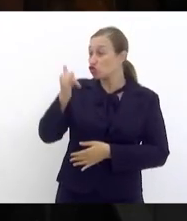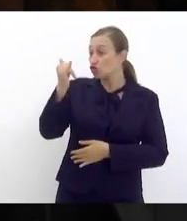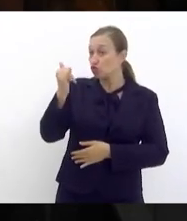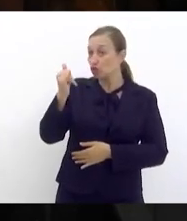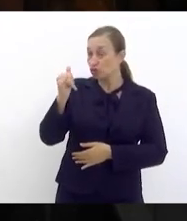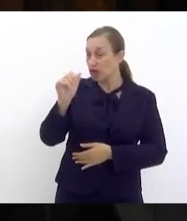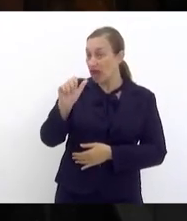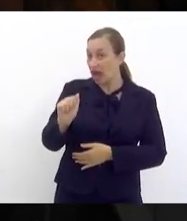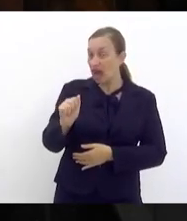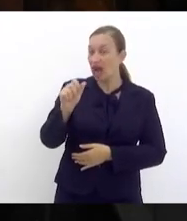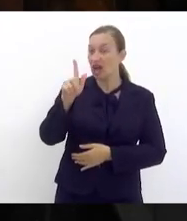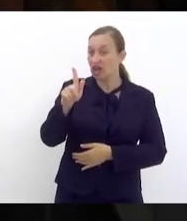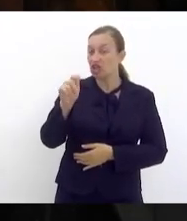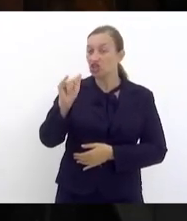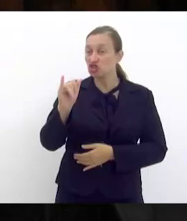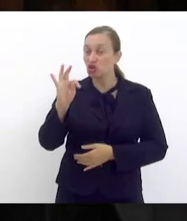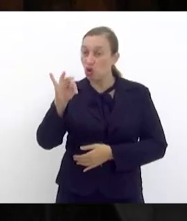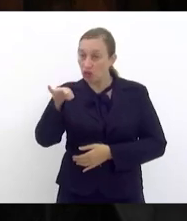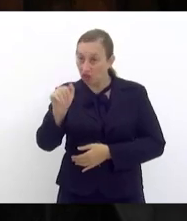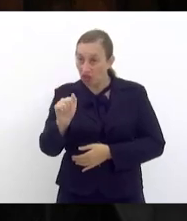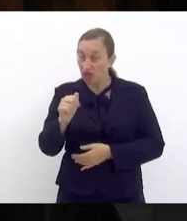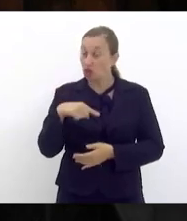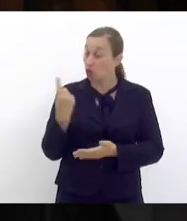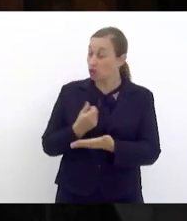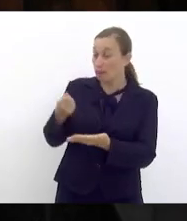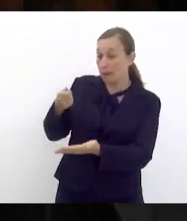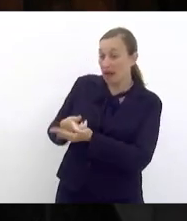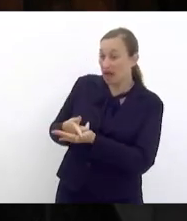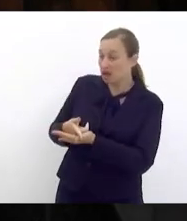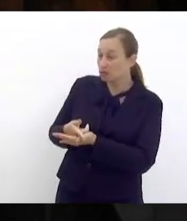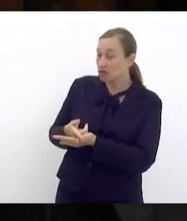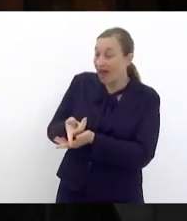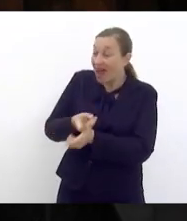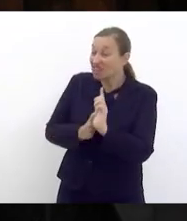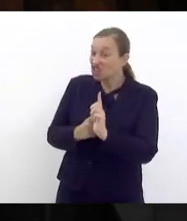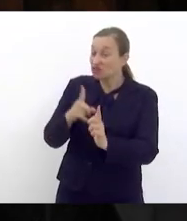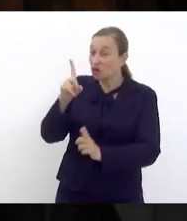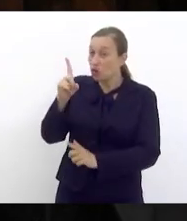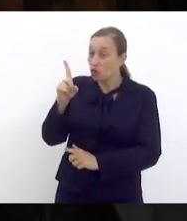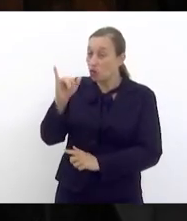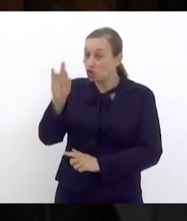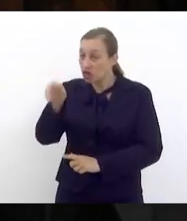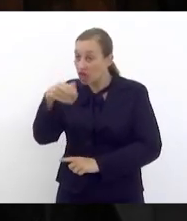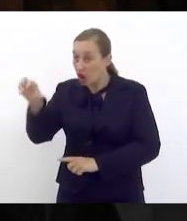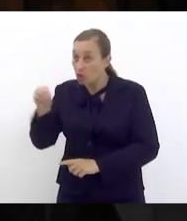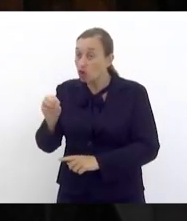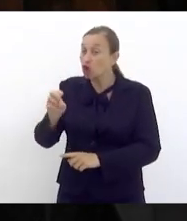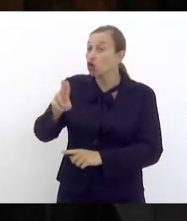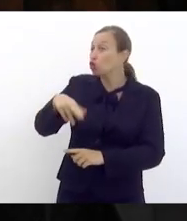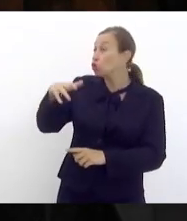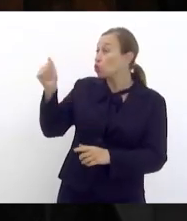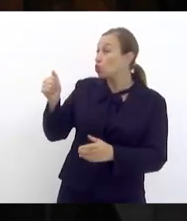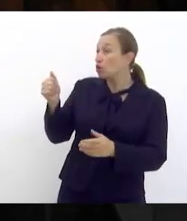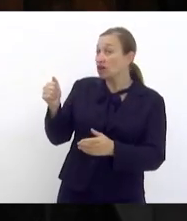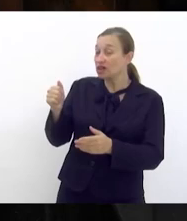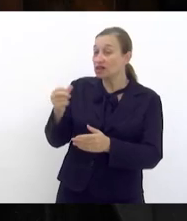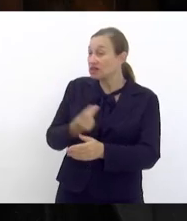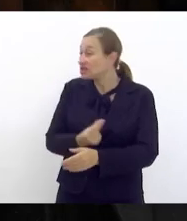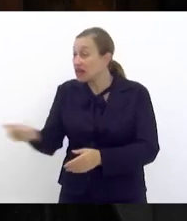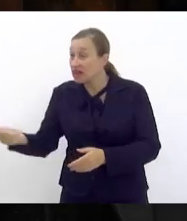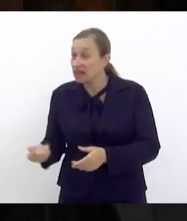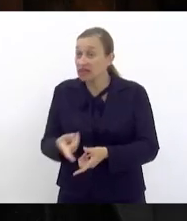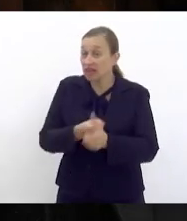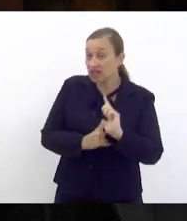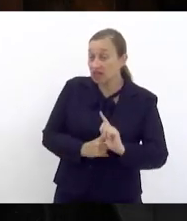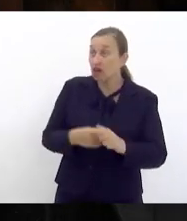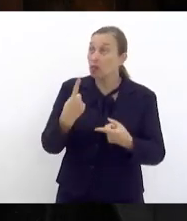nós pagamos a dívida à União, nós nunca sairemos desse buraco. Porque de